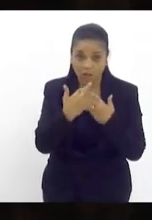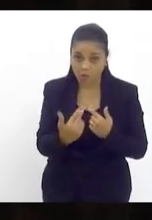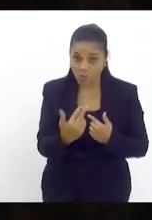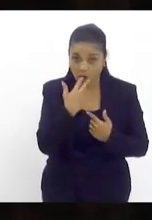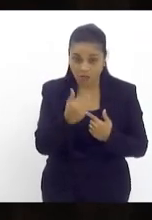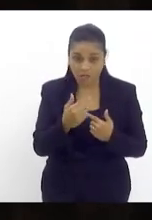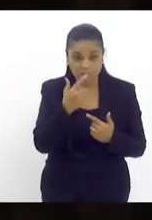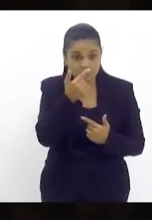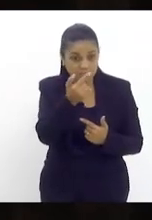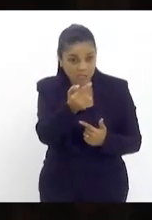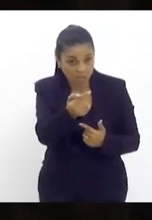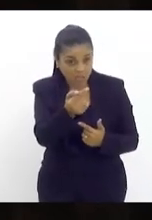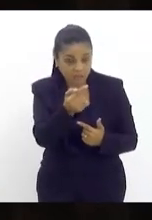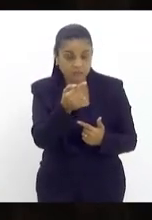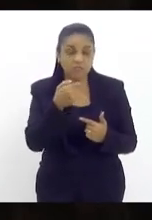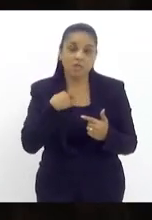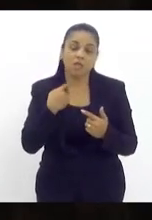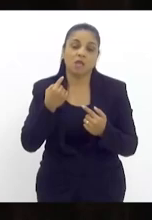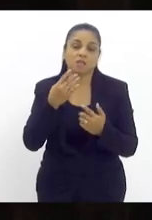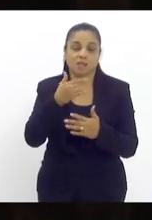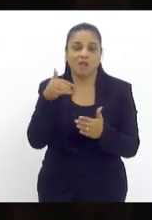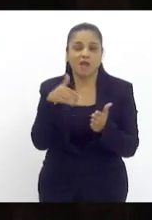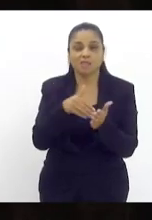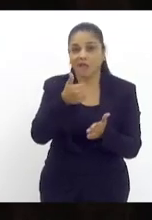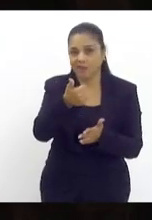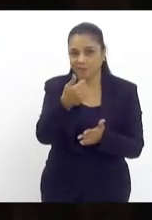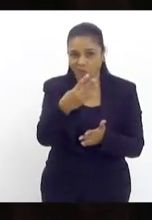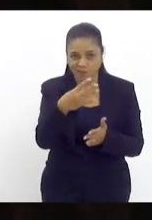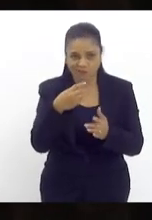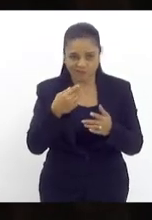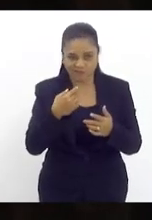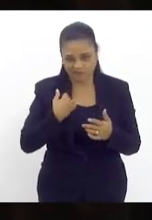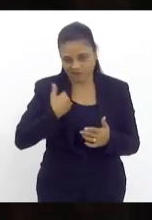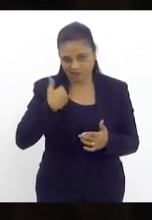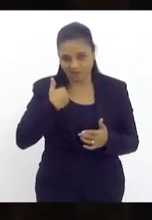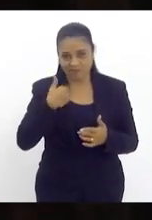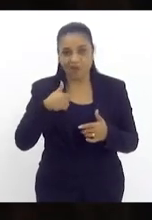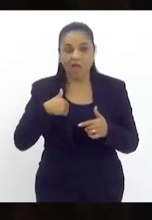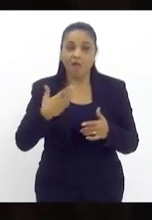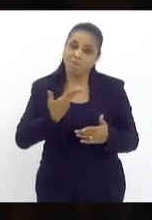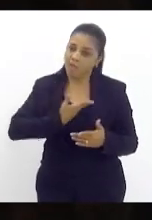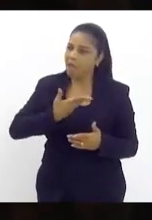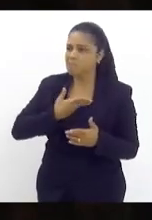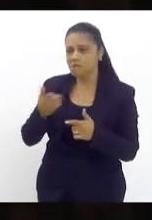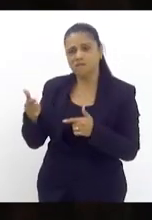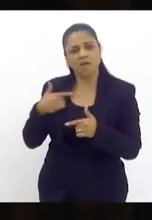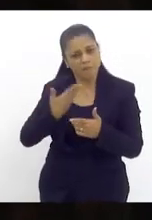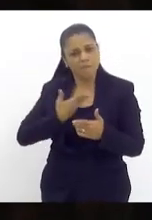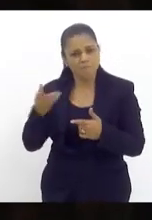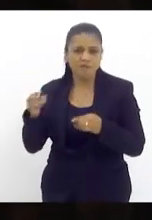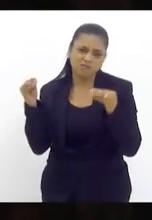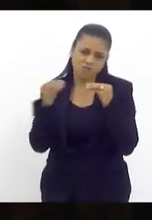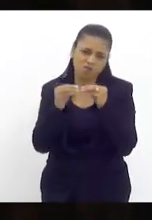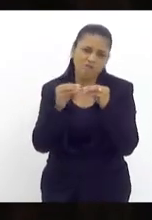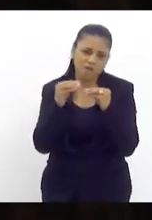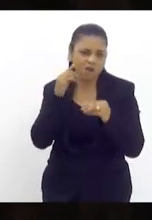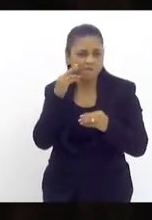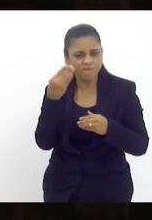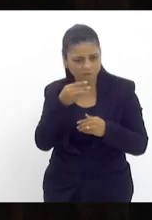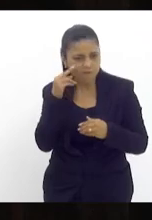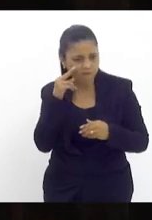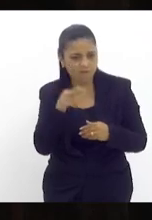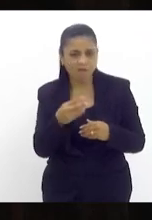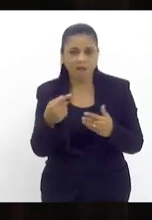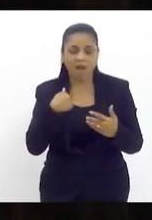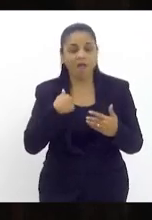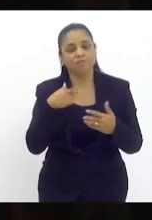anos discutia Dostoiévski, mas novela não podia. Né? Falava, pai, mas minhas amigas assistem. Não, mas um dia tu vai me agradecer. Né?